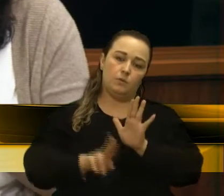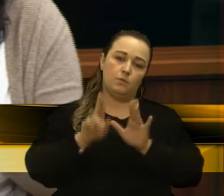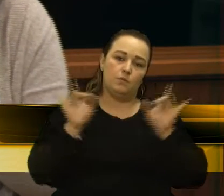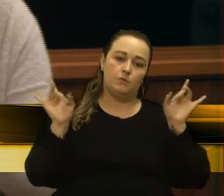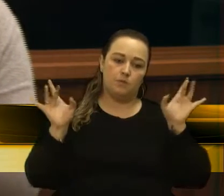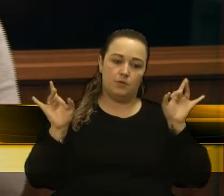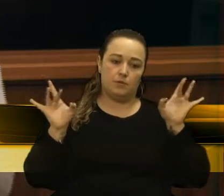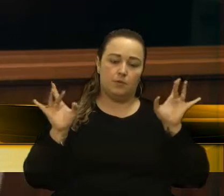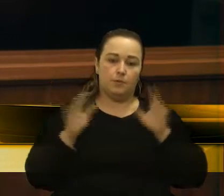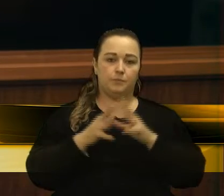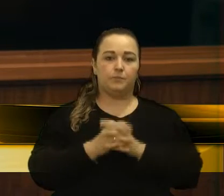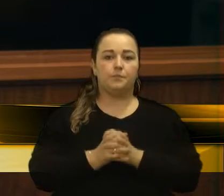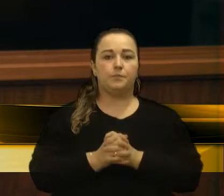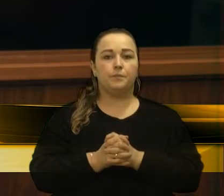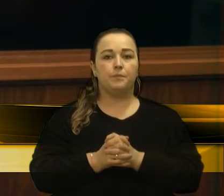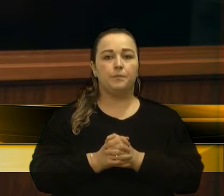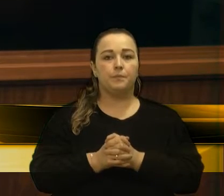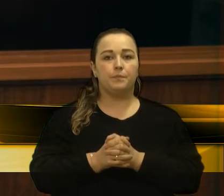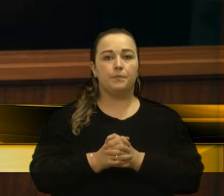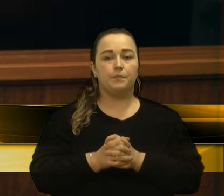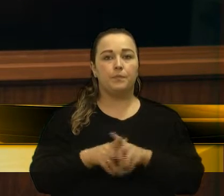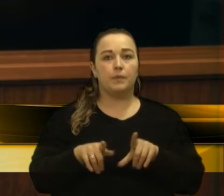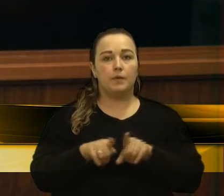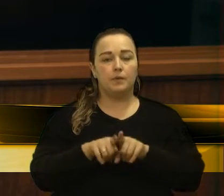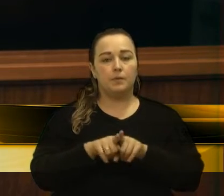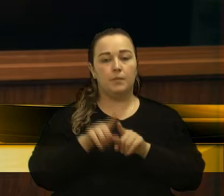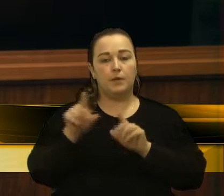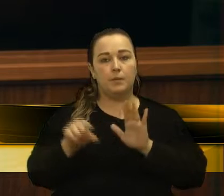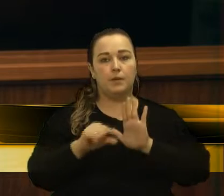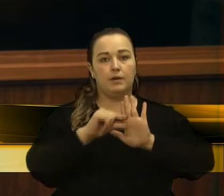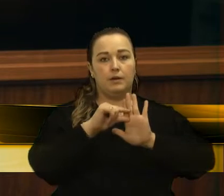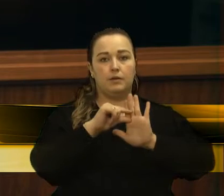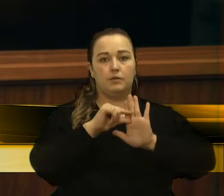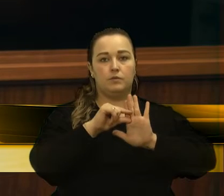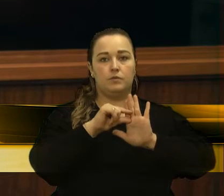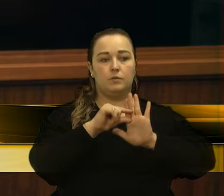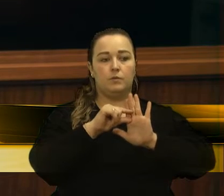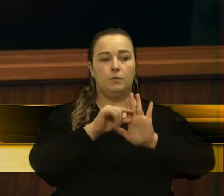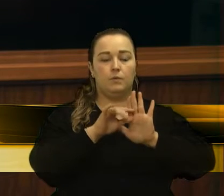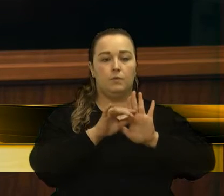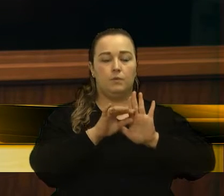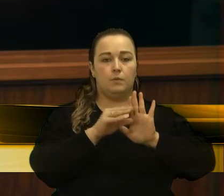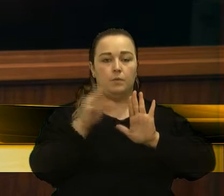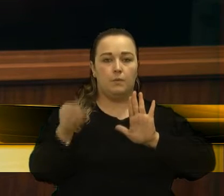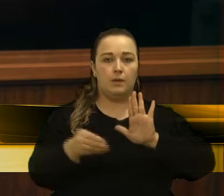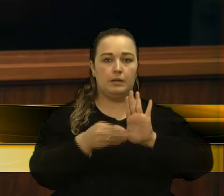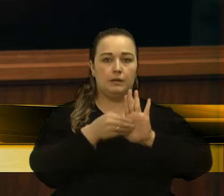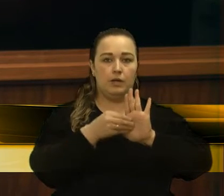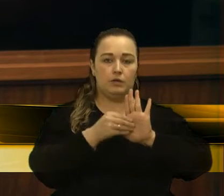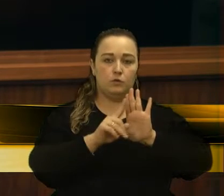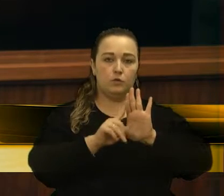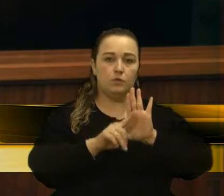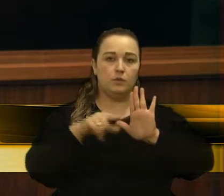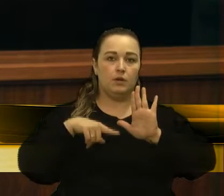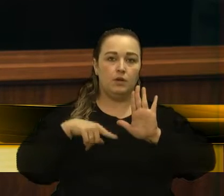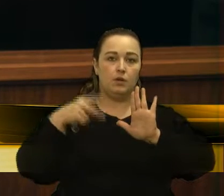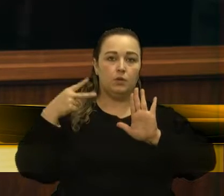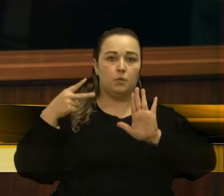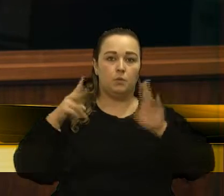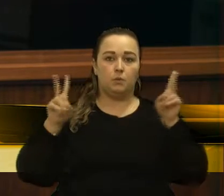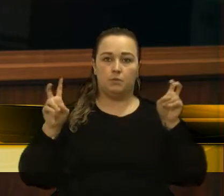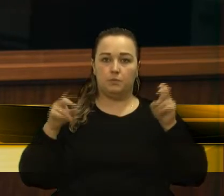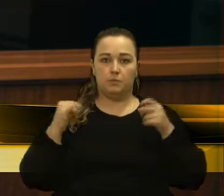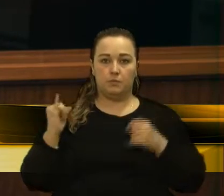moradia. Ainda no anexo 1, aqui eu quero tratar dois temas, um que eu já trouxe